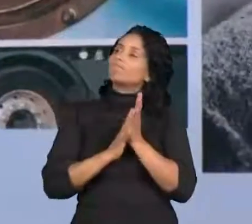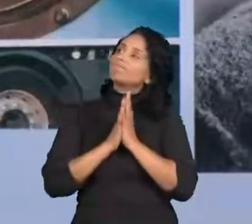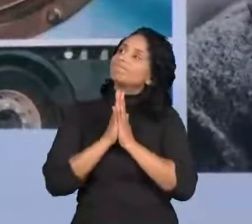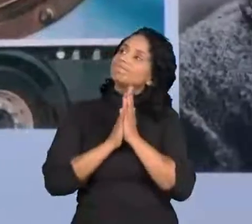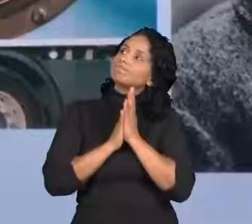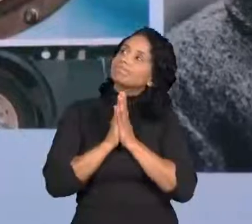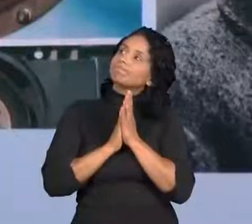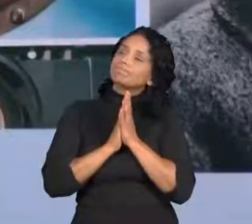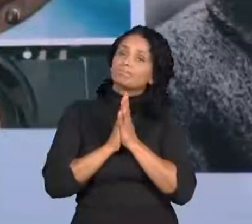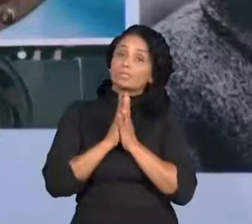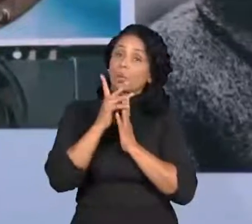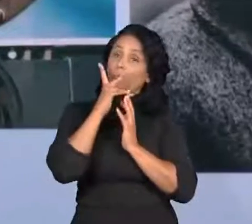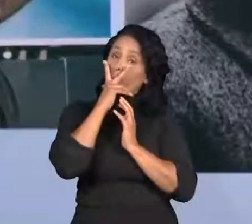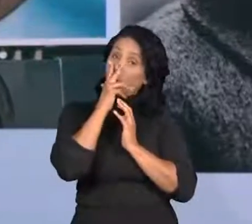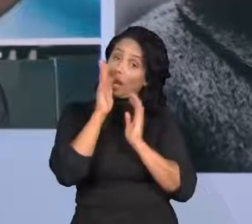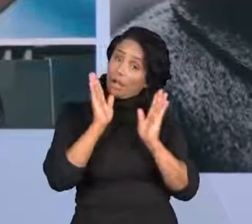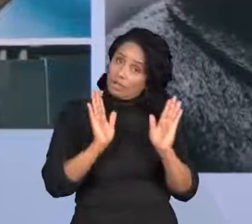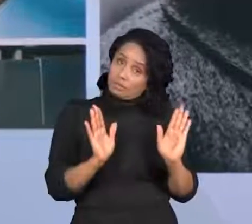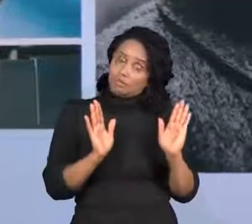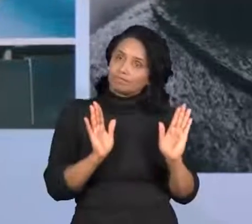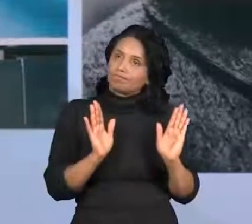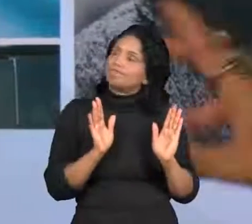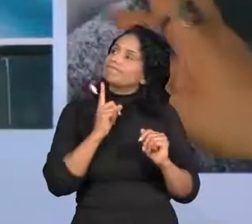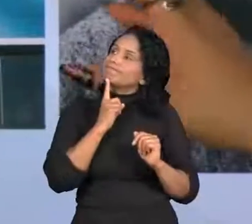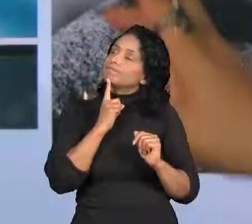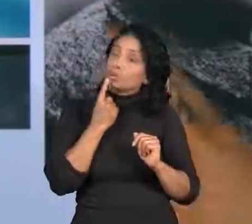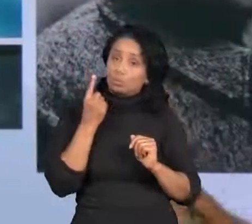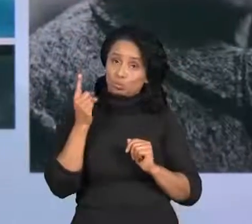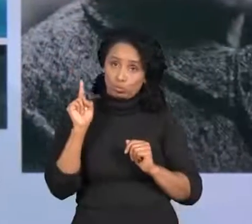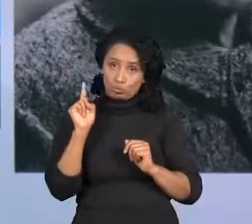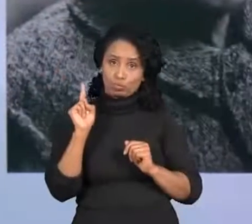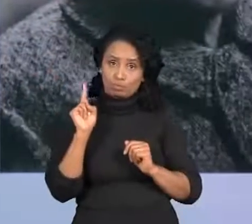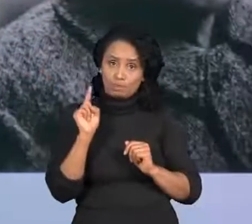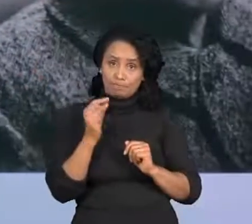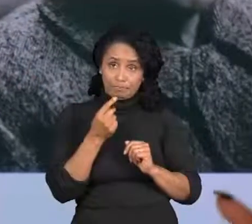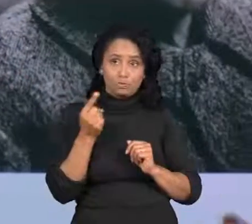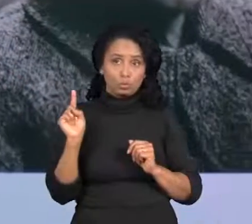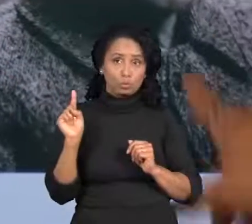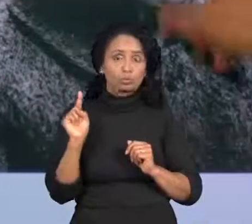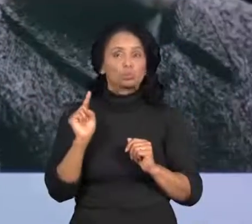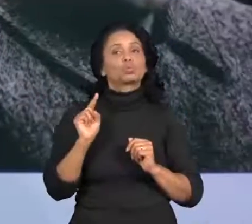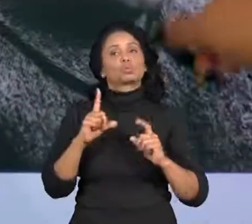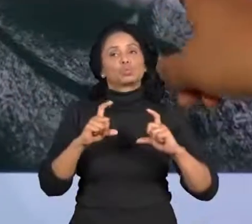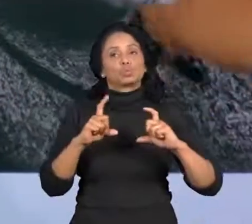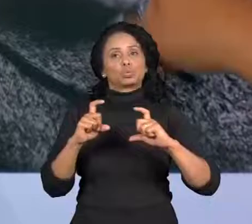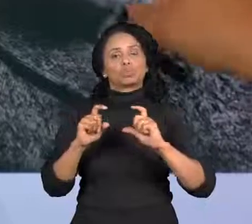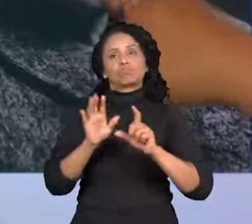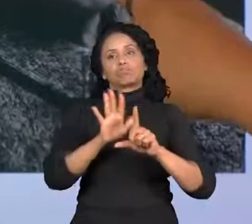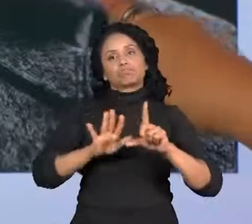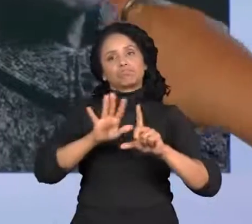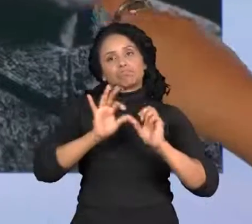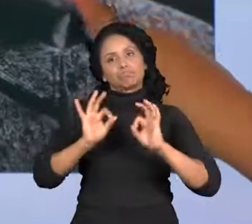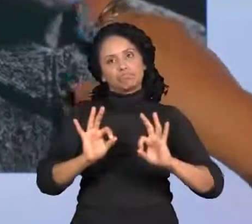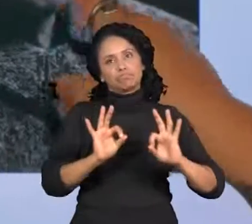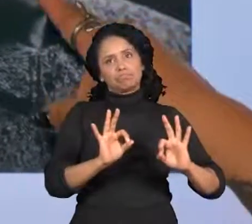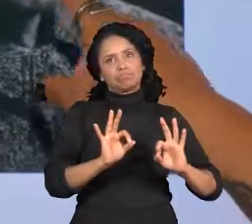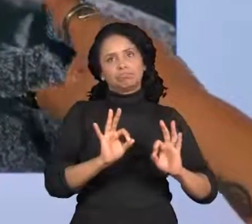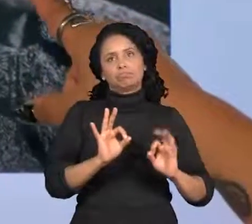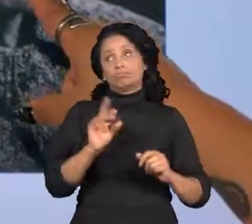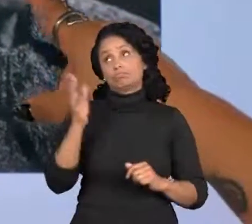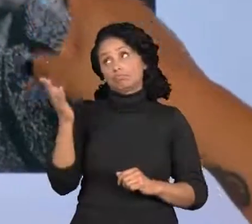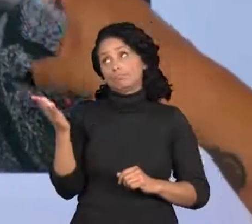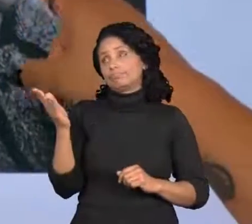Eu acho que é essa. Ó, é a última, tá? Para vocês que estão vendo aí, o oráculo tá mostrando. Eu acho que essa é a